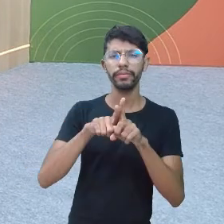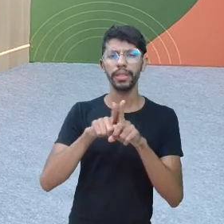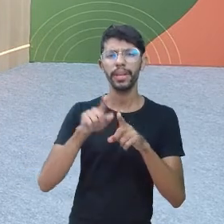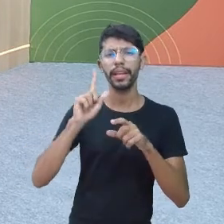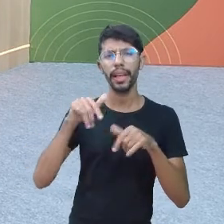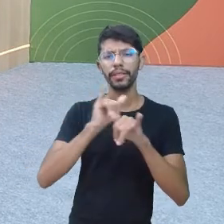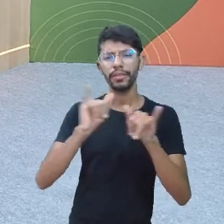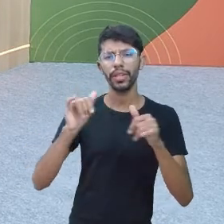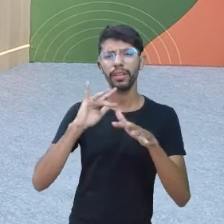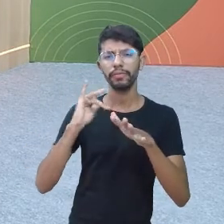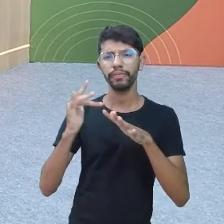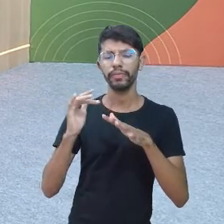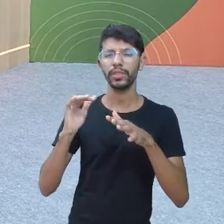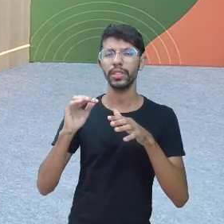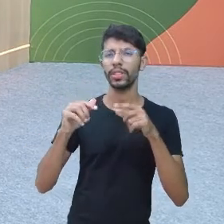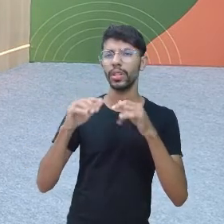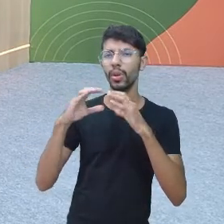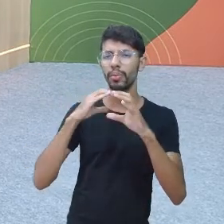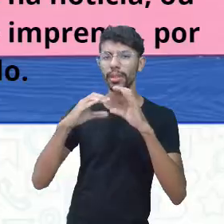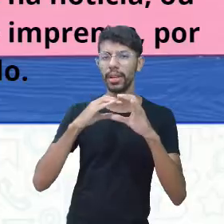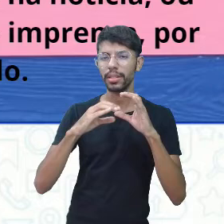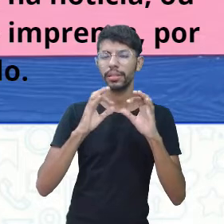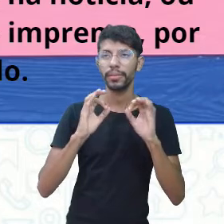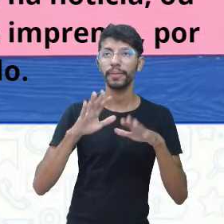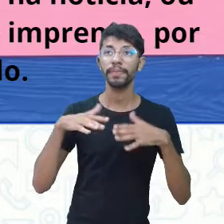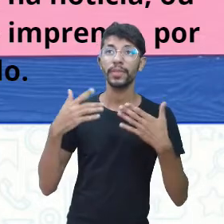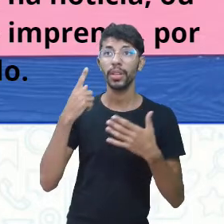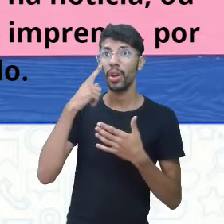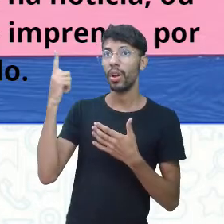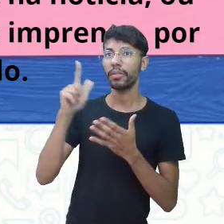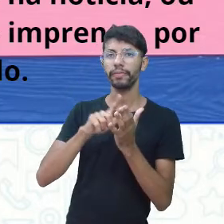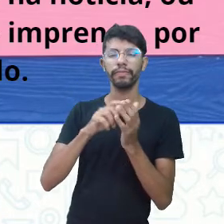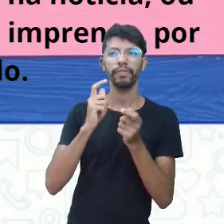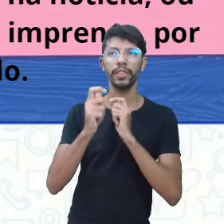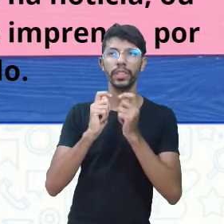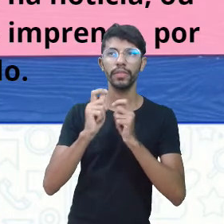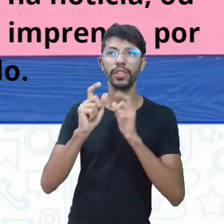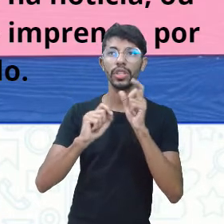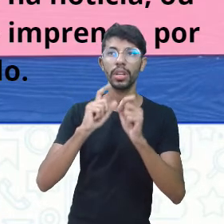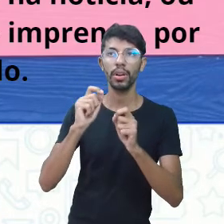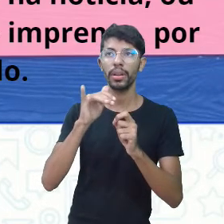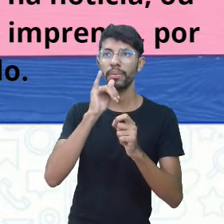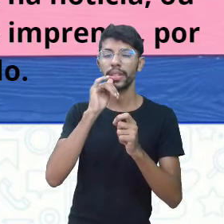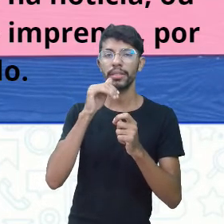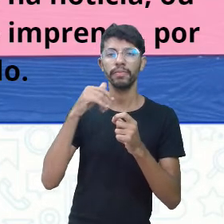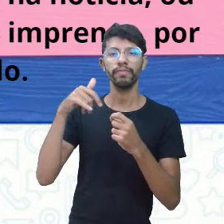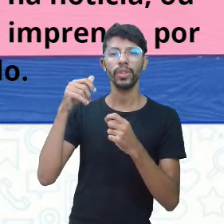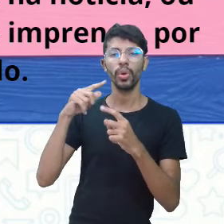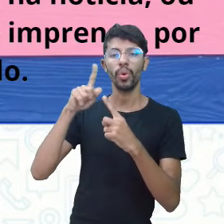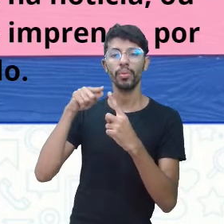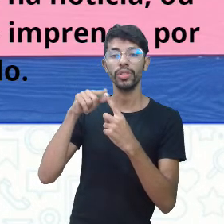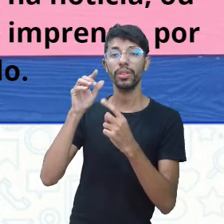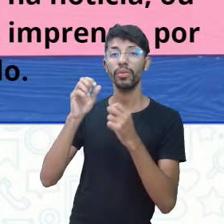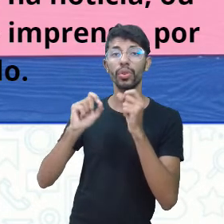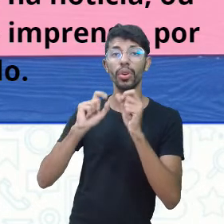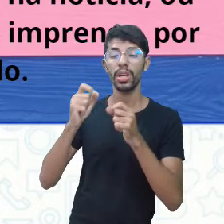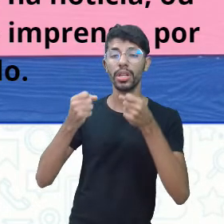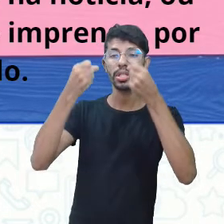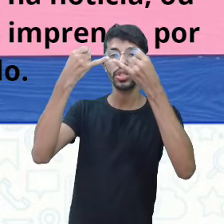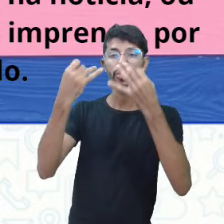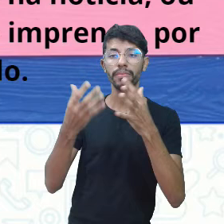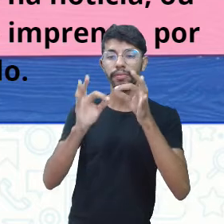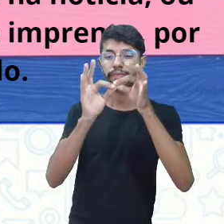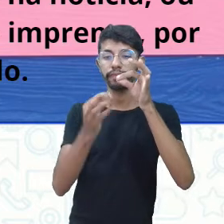A entrevista é um gênero da ordem do relatar, ou seja, ela relata algum fato, alguma coisa que aconteceu, descreve, tá certo?